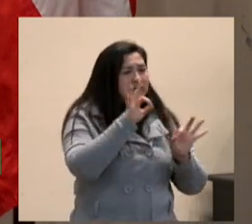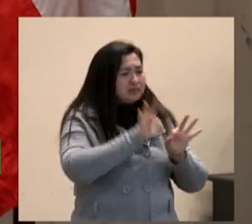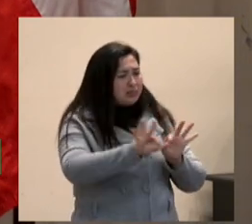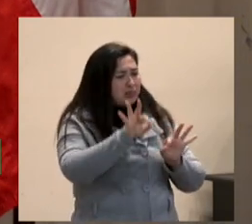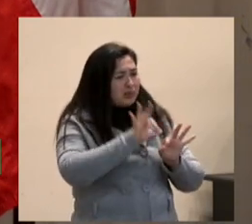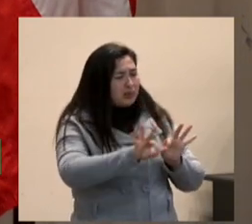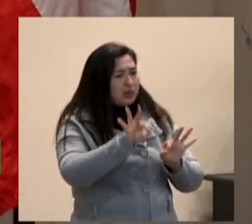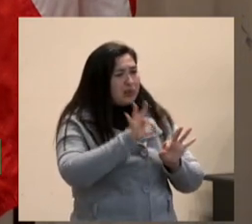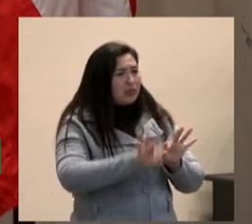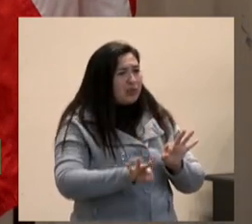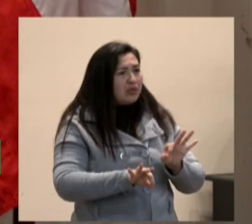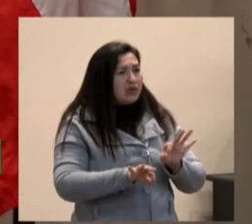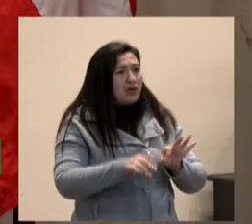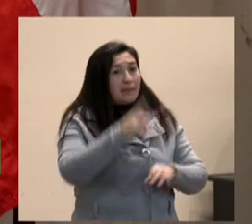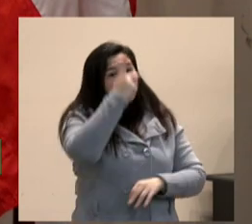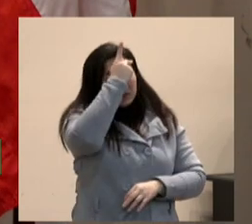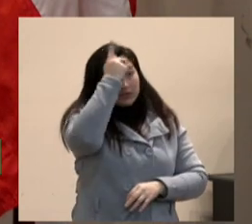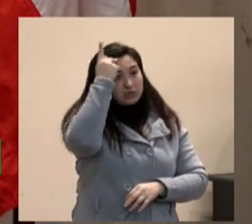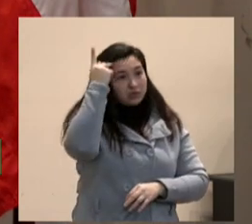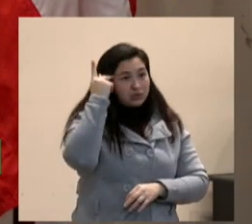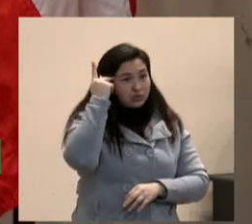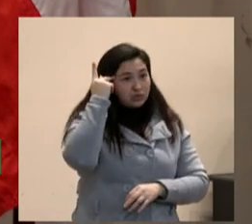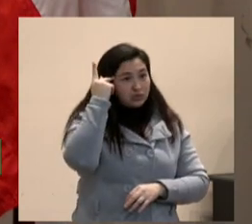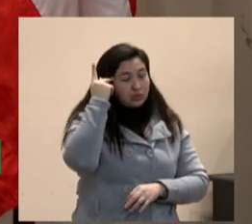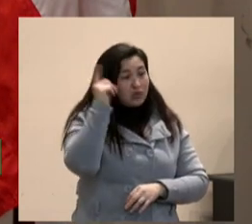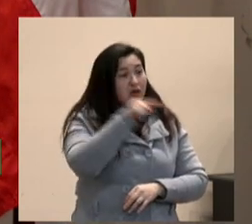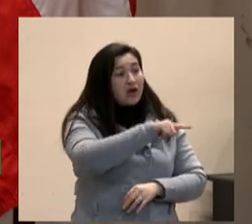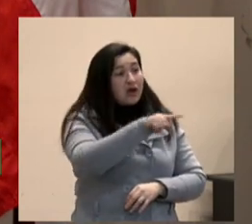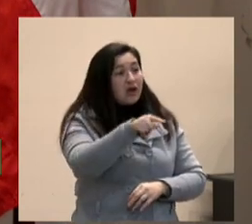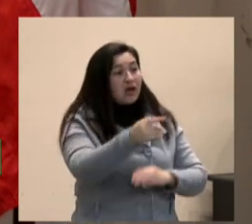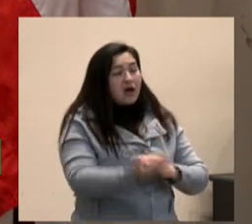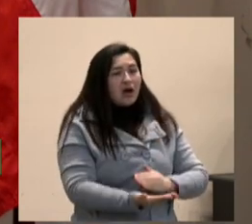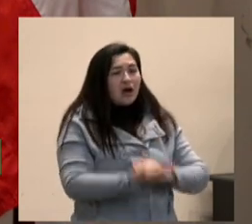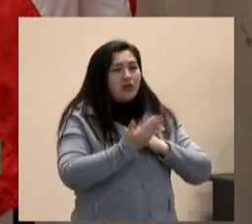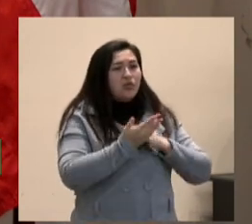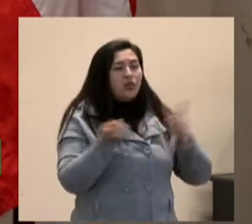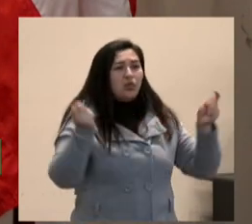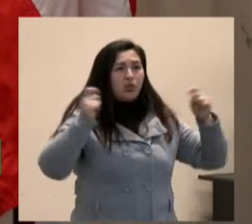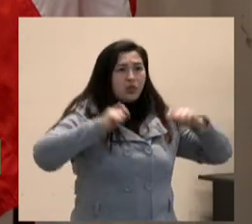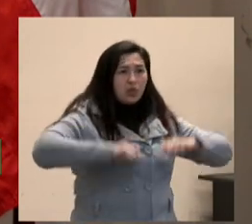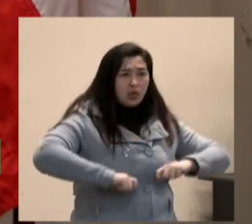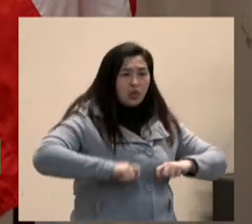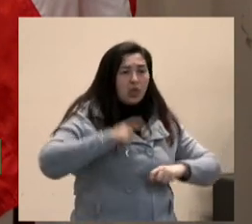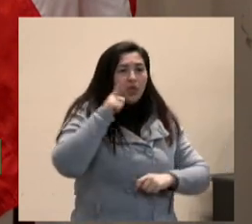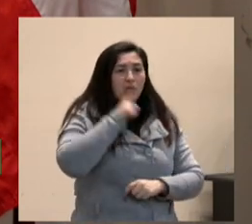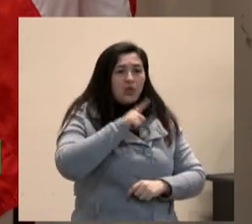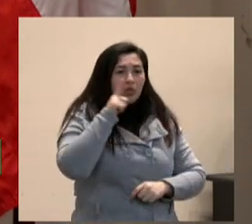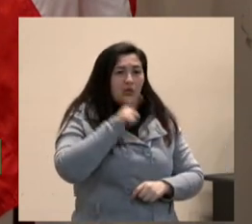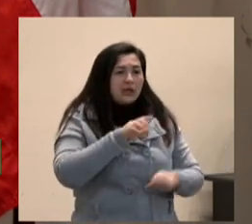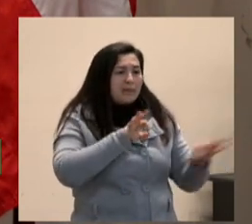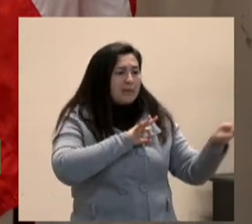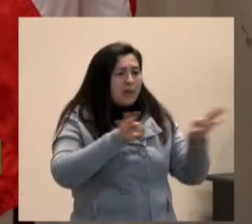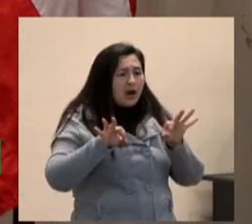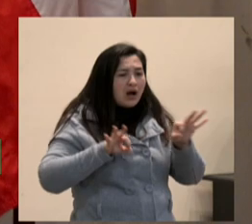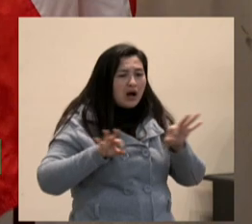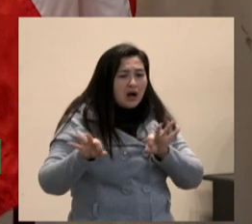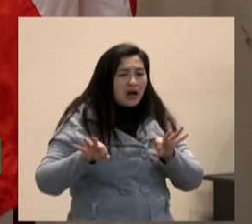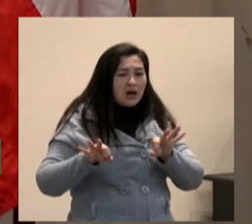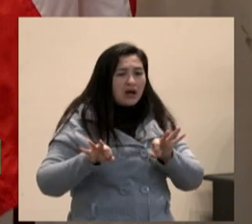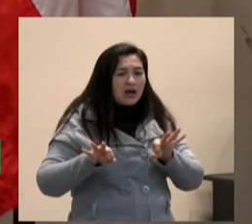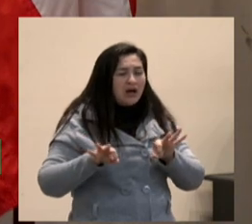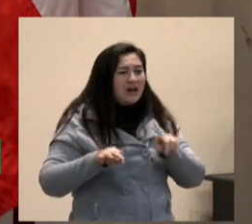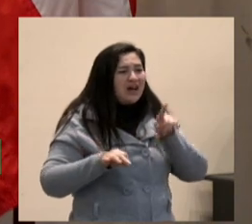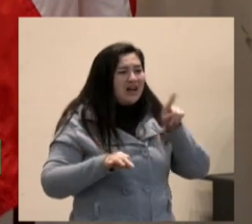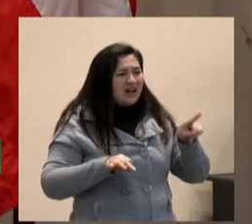instituições, pessoas que nos ajudem e que consigam constituir conosco um movimento para